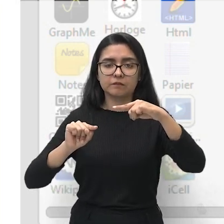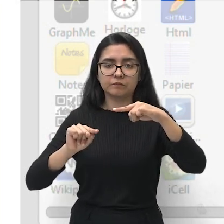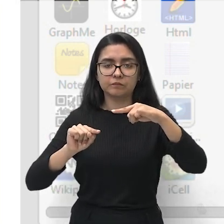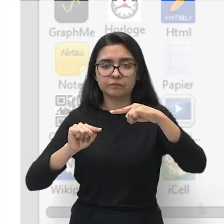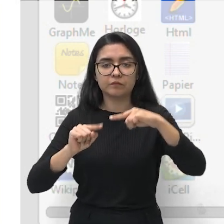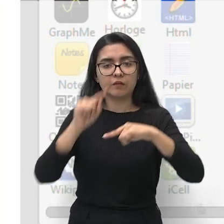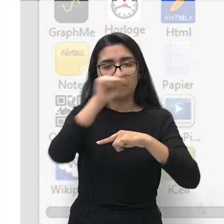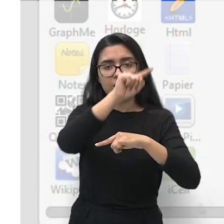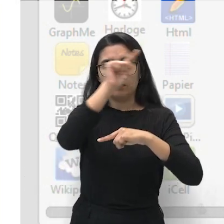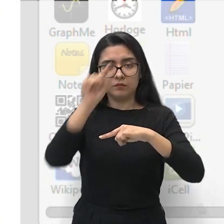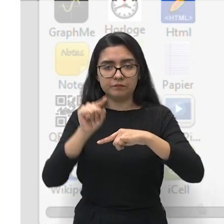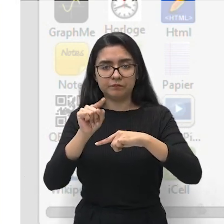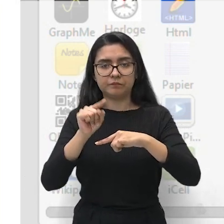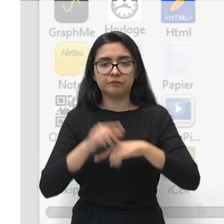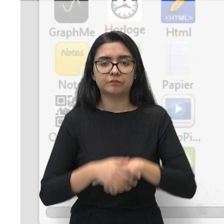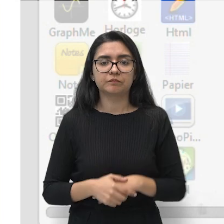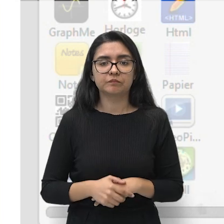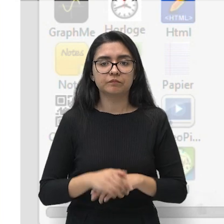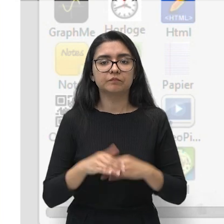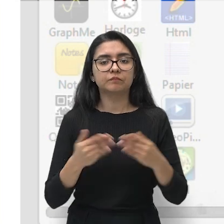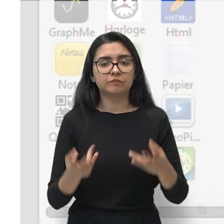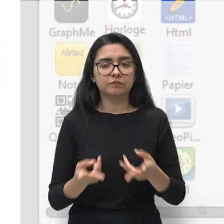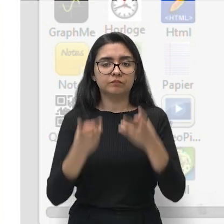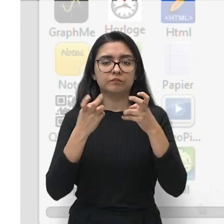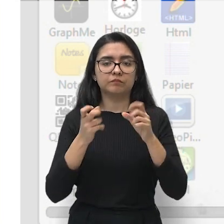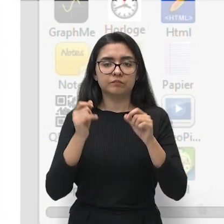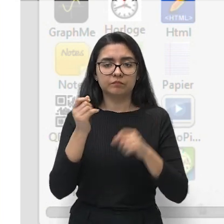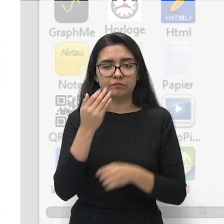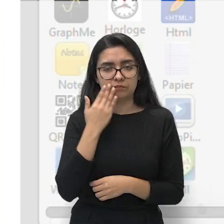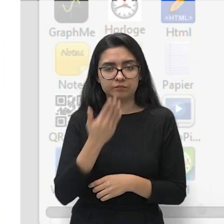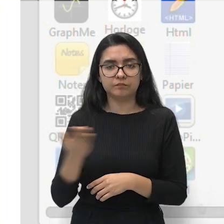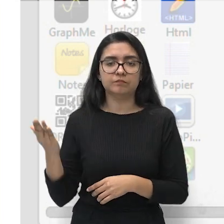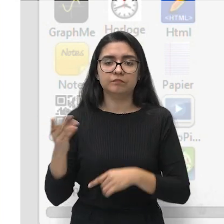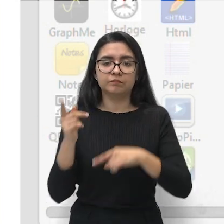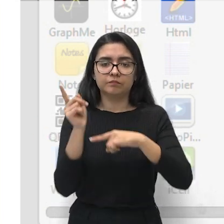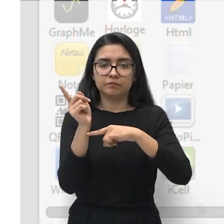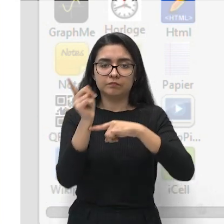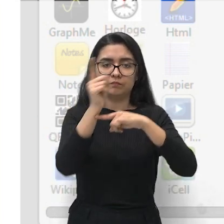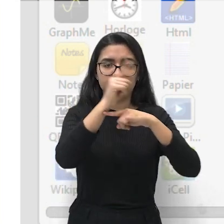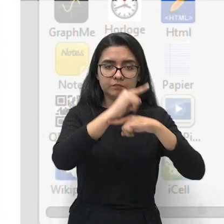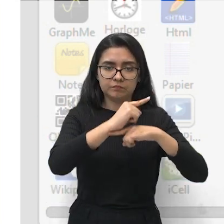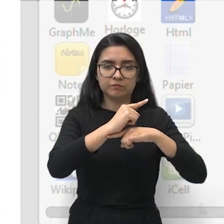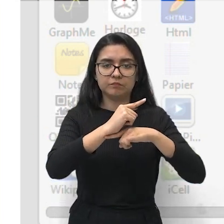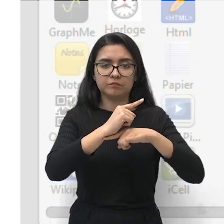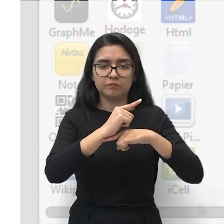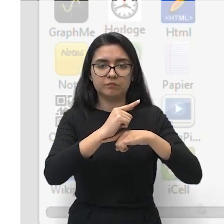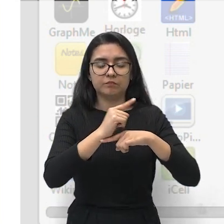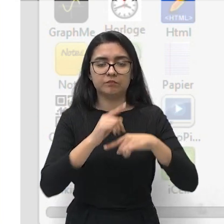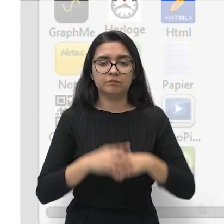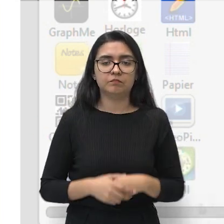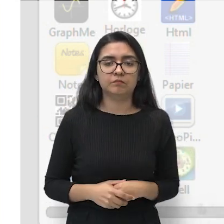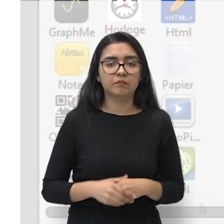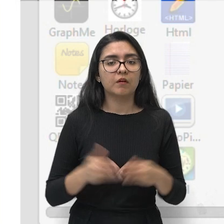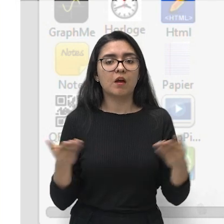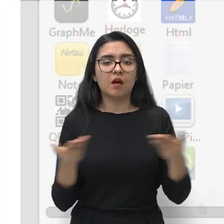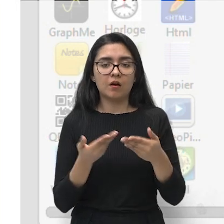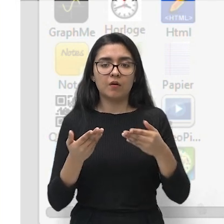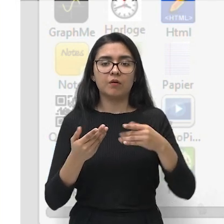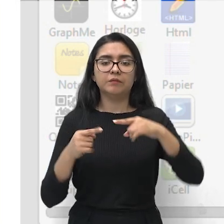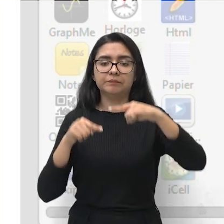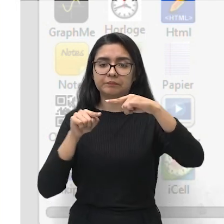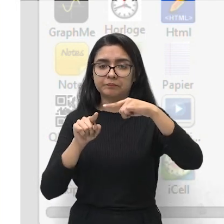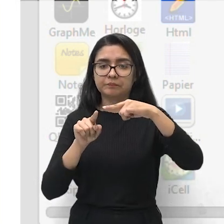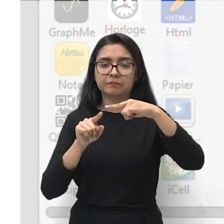segmento dado. Então, traçamos aqui. Com a mesma abertura, não pode mexer, certo? Vamos trazer agora a ponta